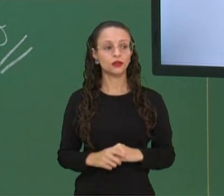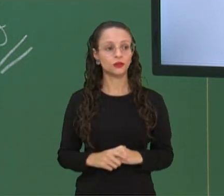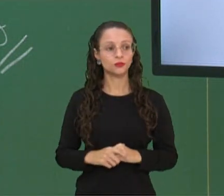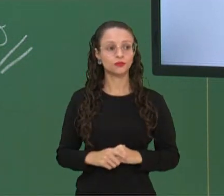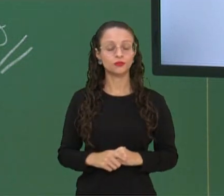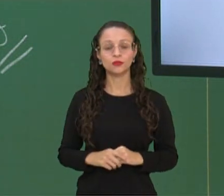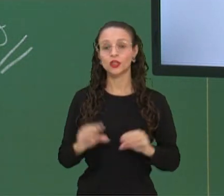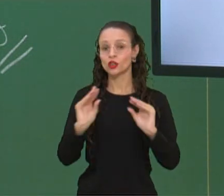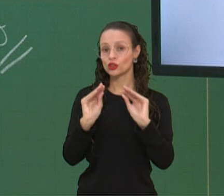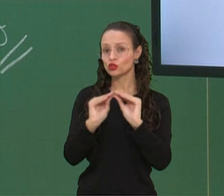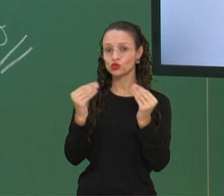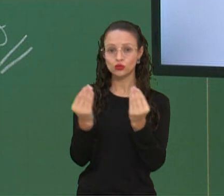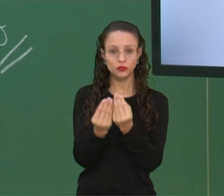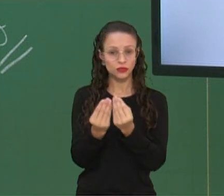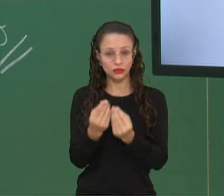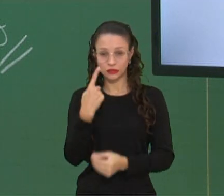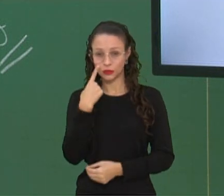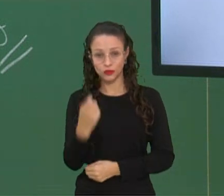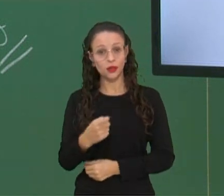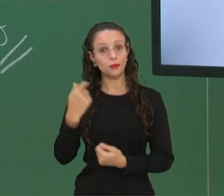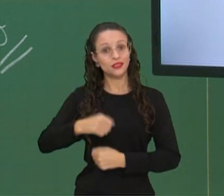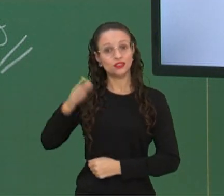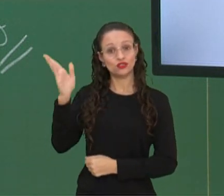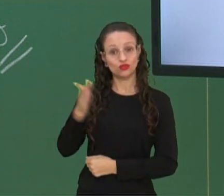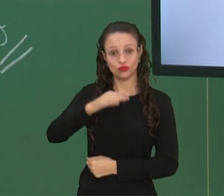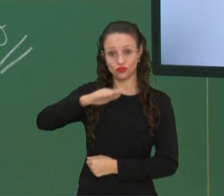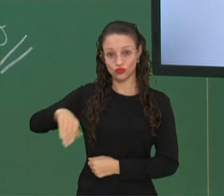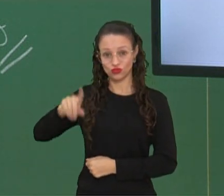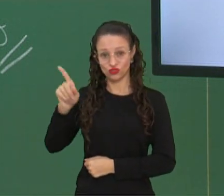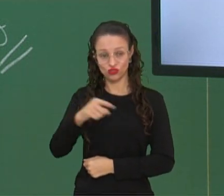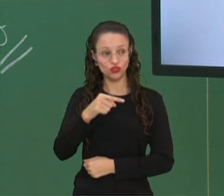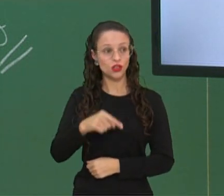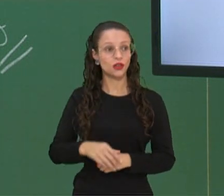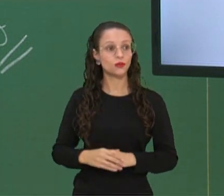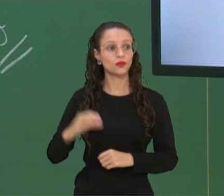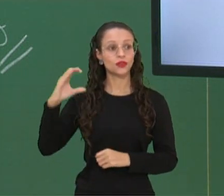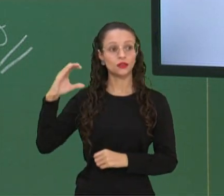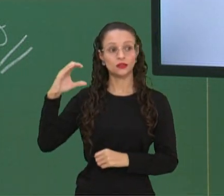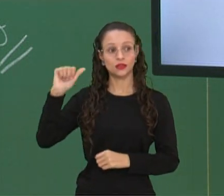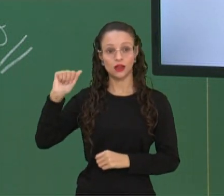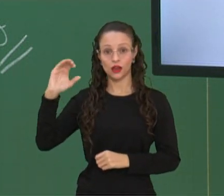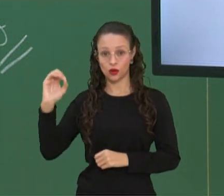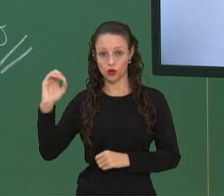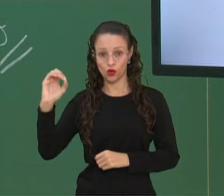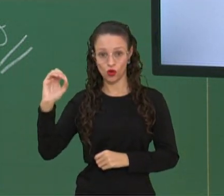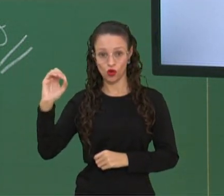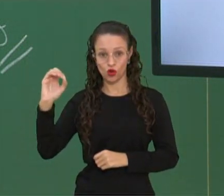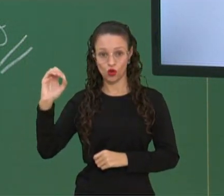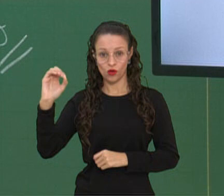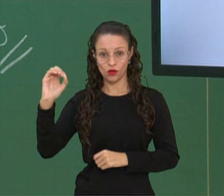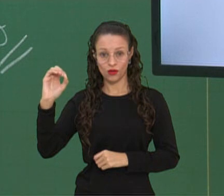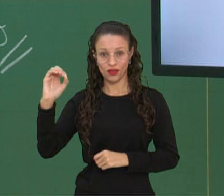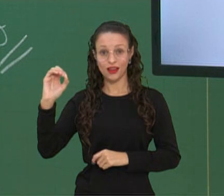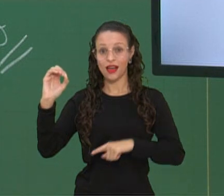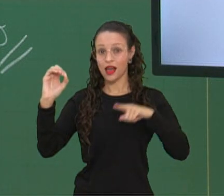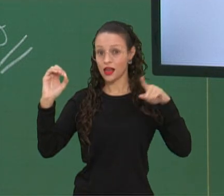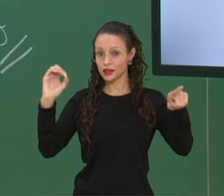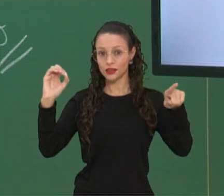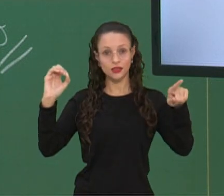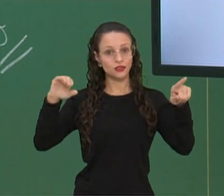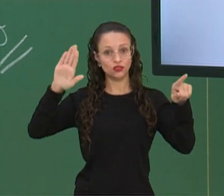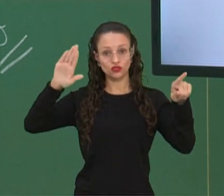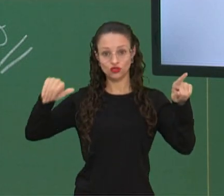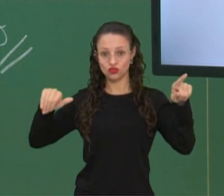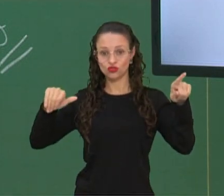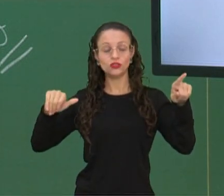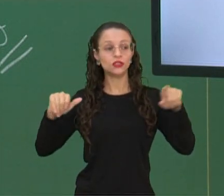substâncias que não me interessam, ela tem que cair fora. Então, olha só, esse CaO que está aqui para o lado dos reagentes, cai